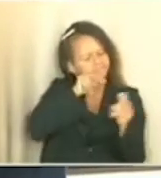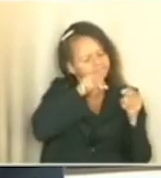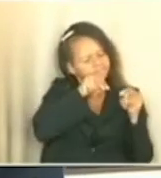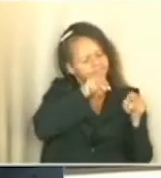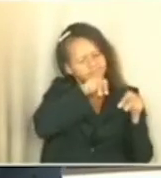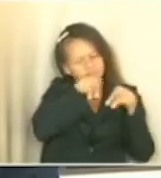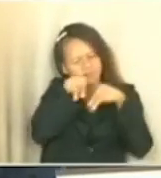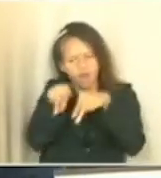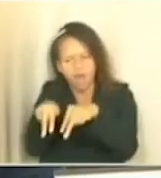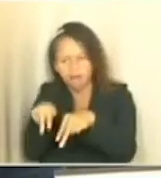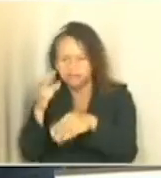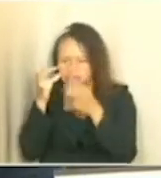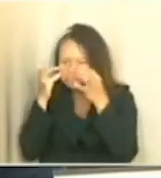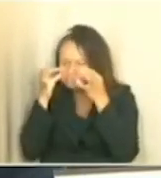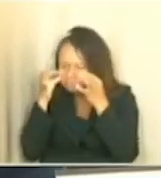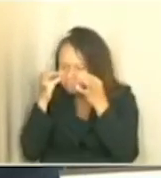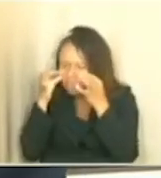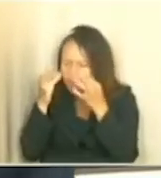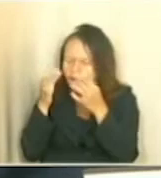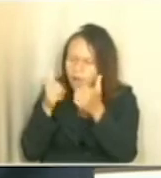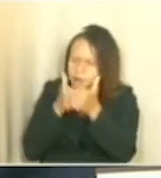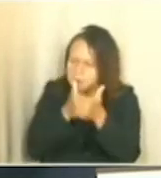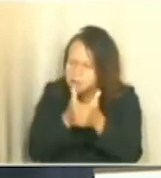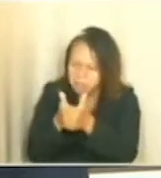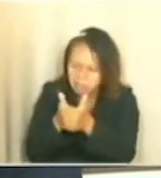o atendimento de todas essas